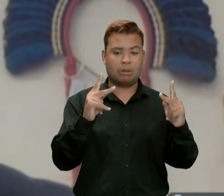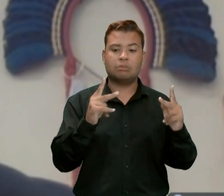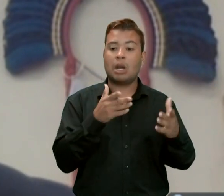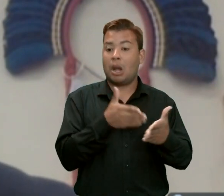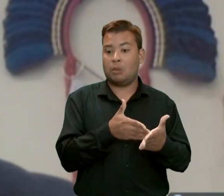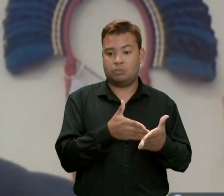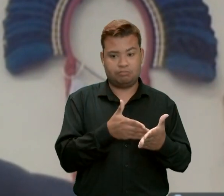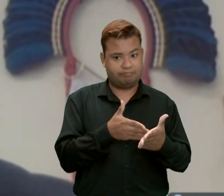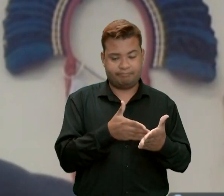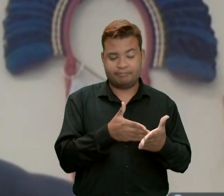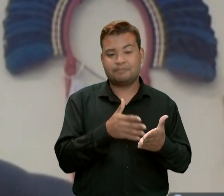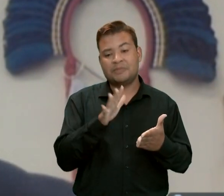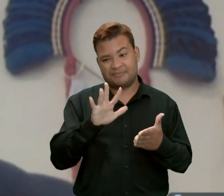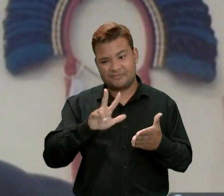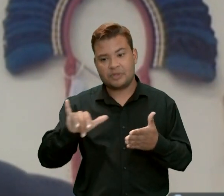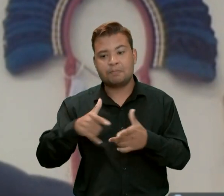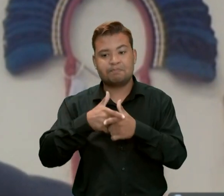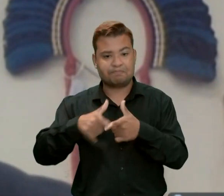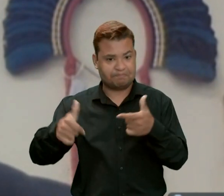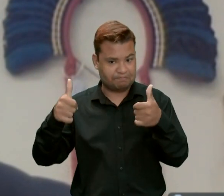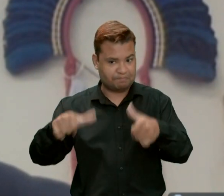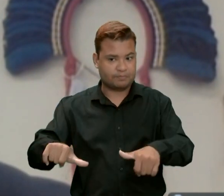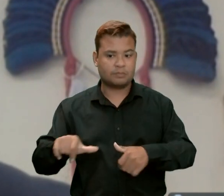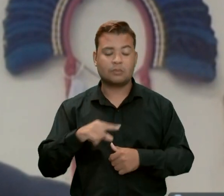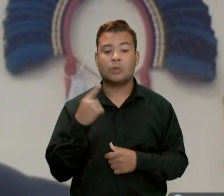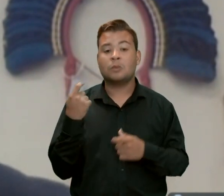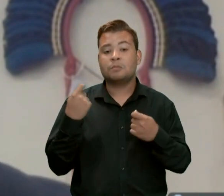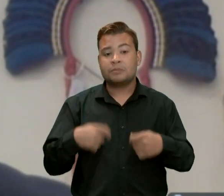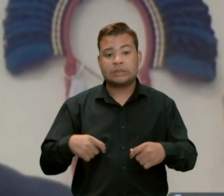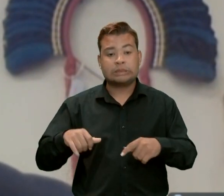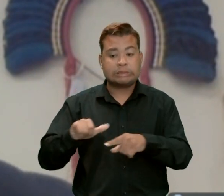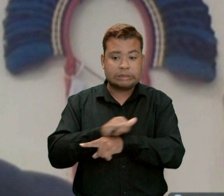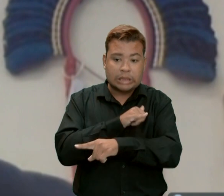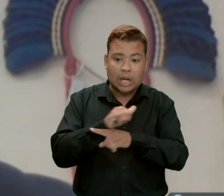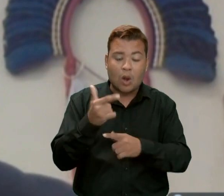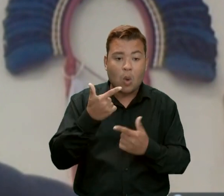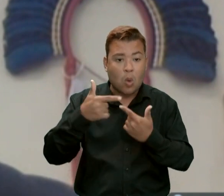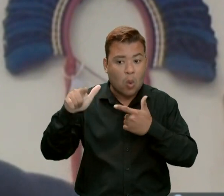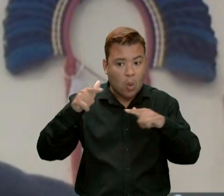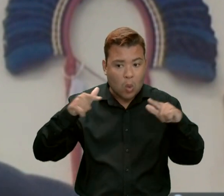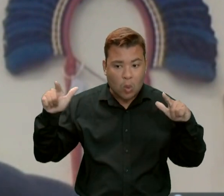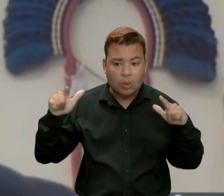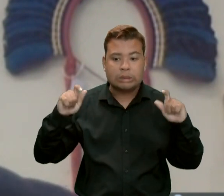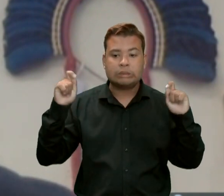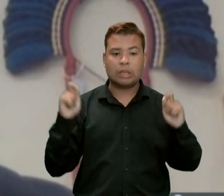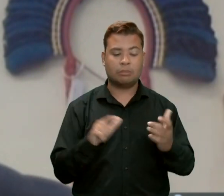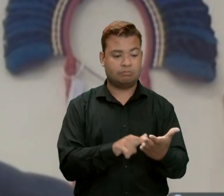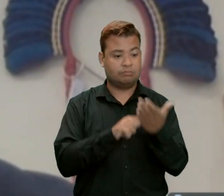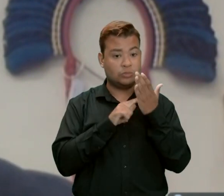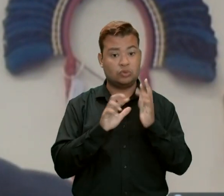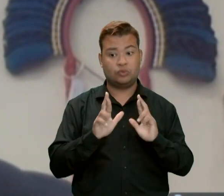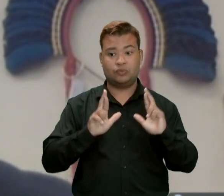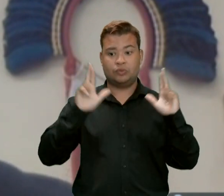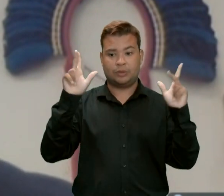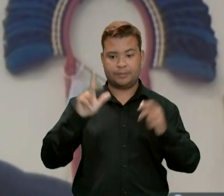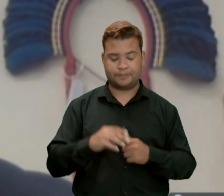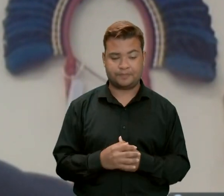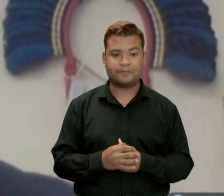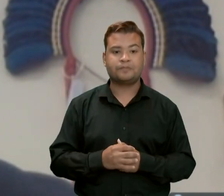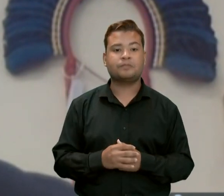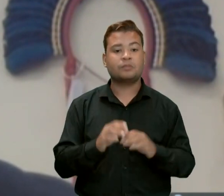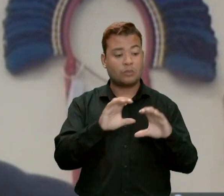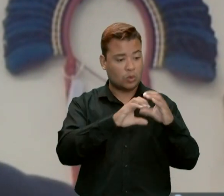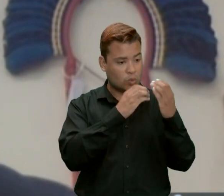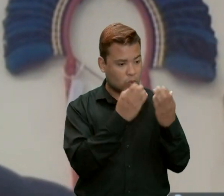em colapso. E a gente precisa de alternativas civilizatórias que nos apontem um rumo diferente. As comunidades